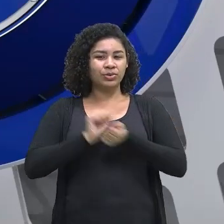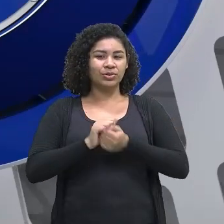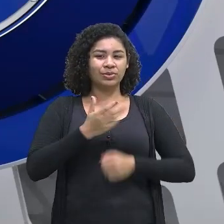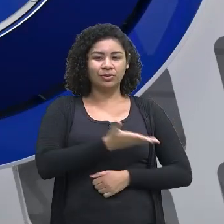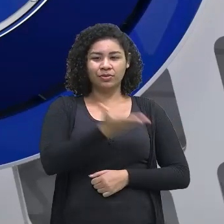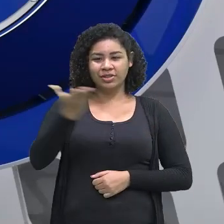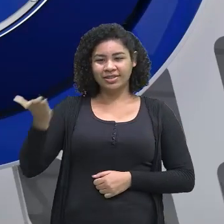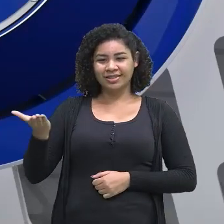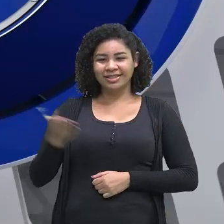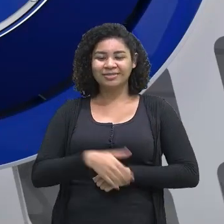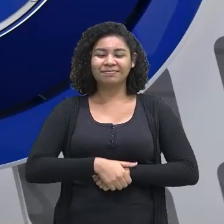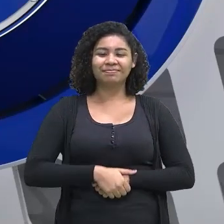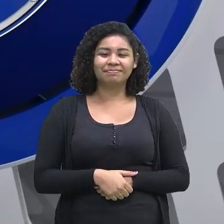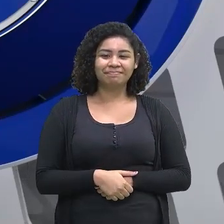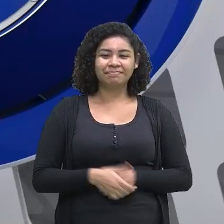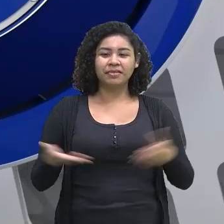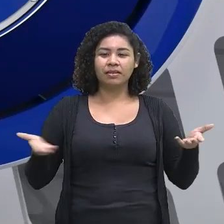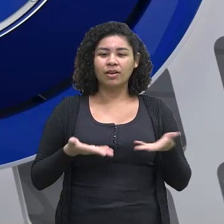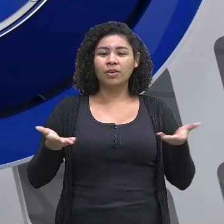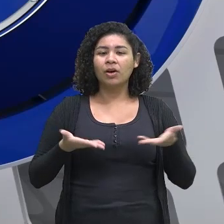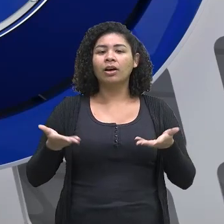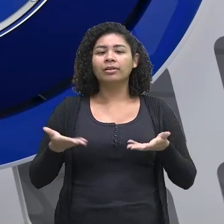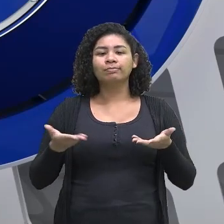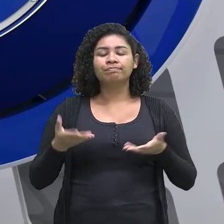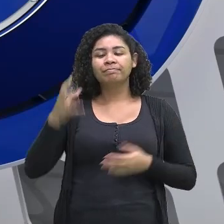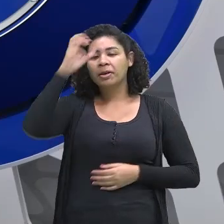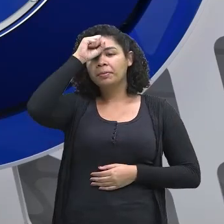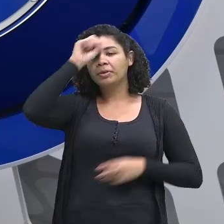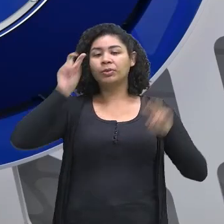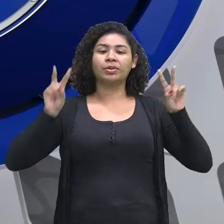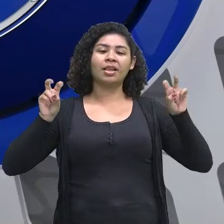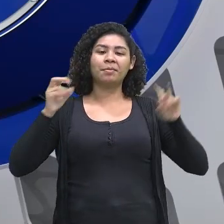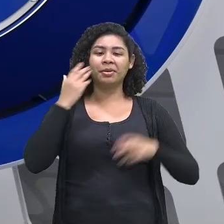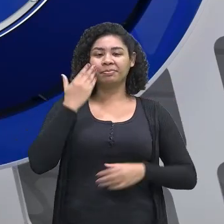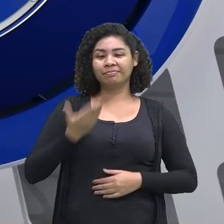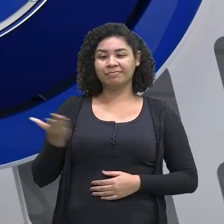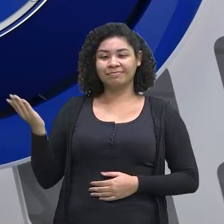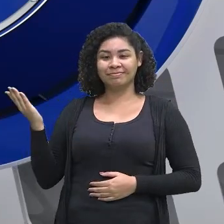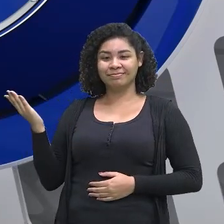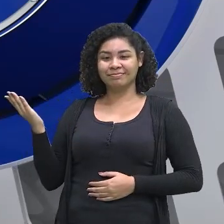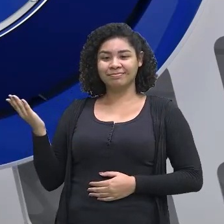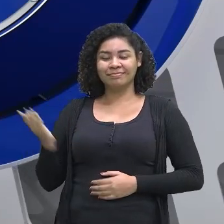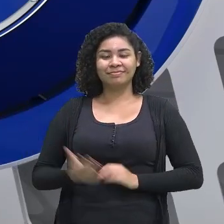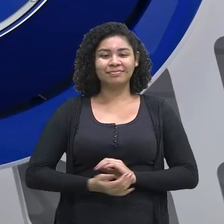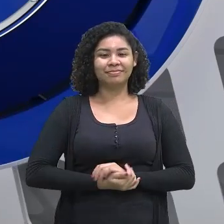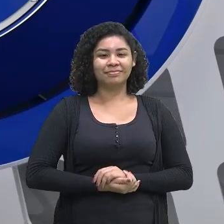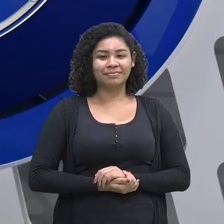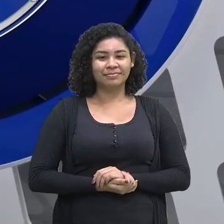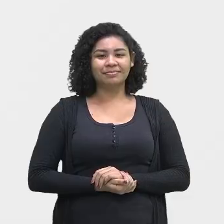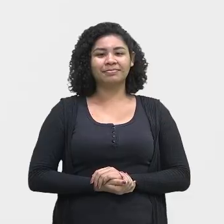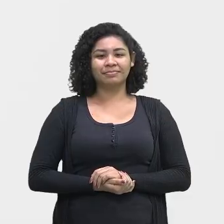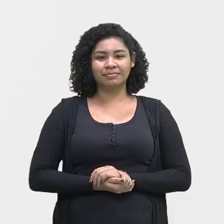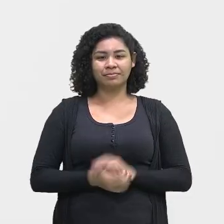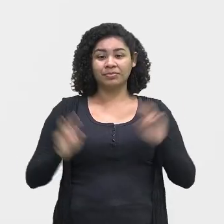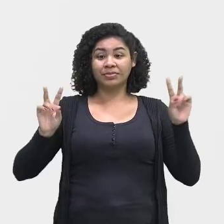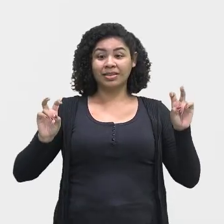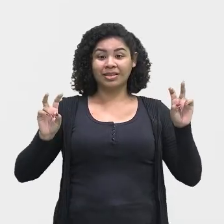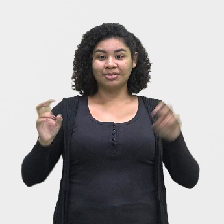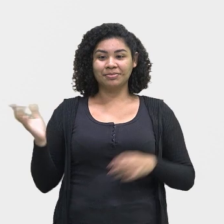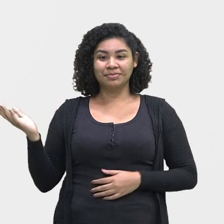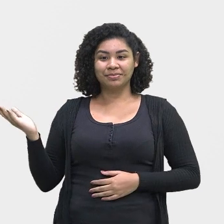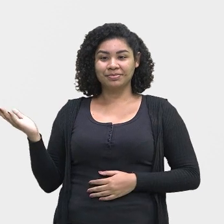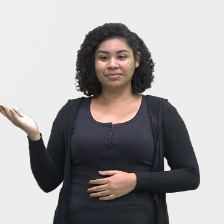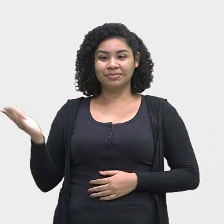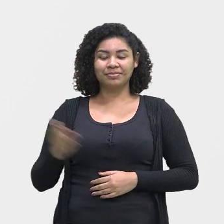próximas unidades. Vamos ver agora o que a gente vai aprender na aula de hoje? Vamos ler aqui juntos o nosso assunto